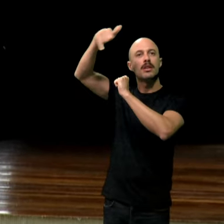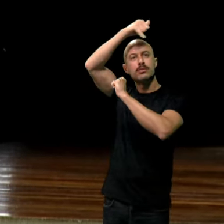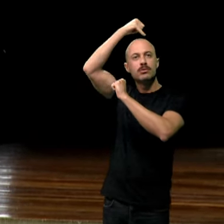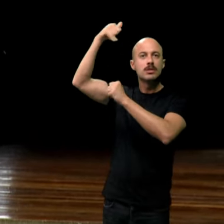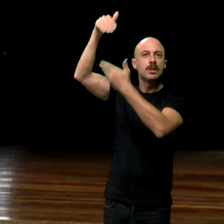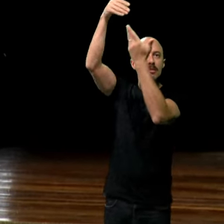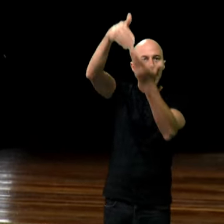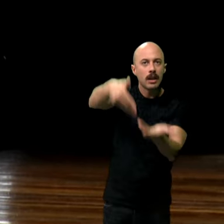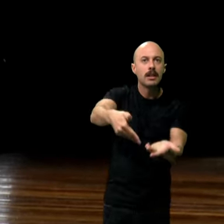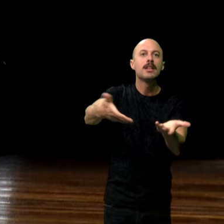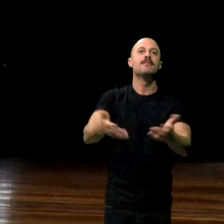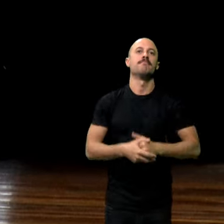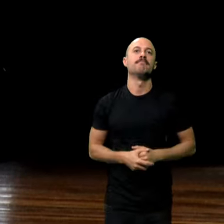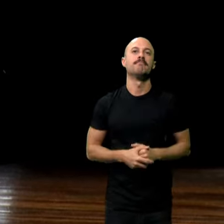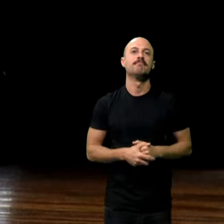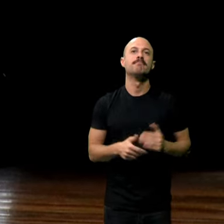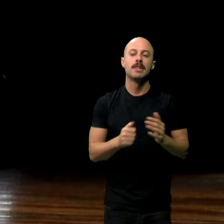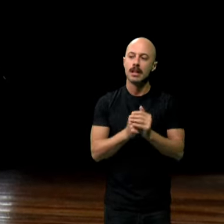Aleluia.